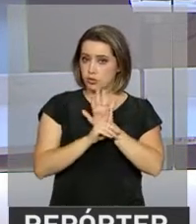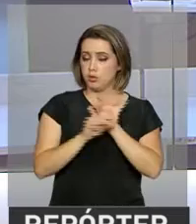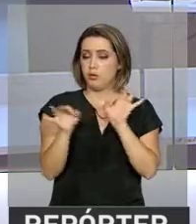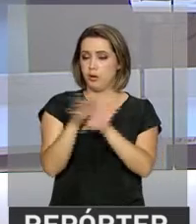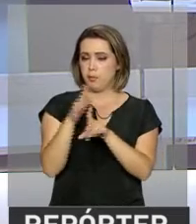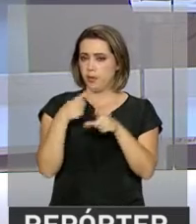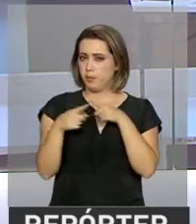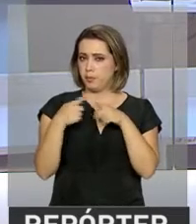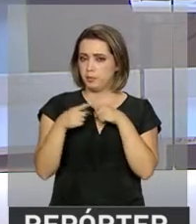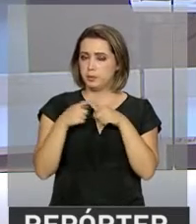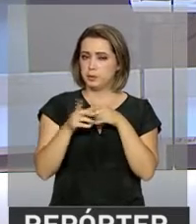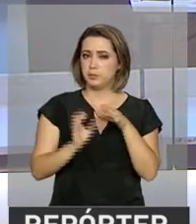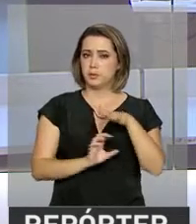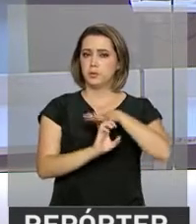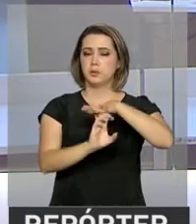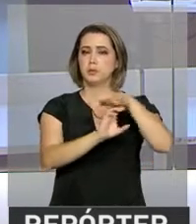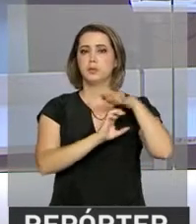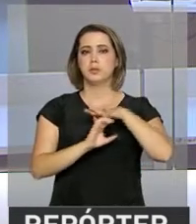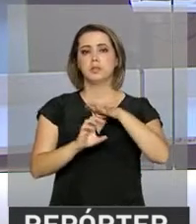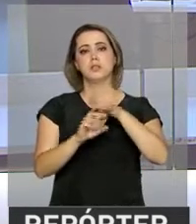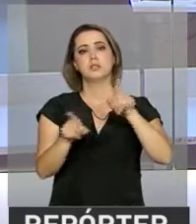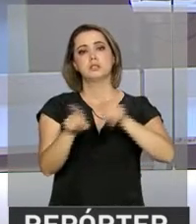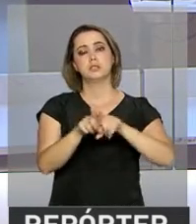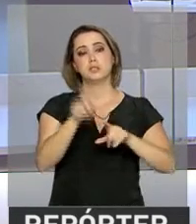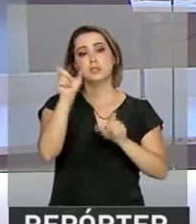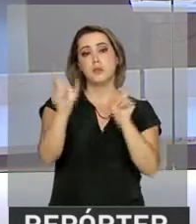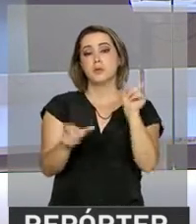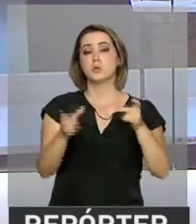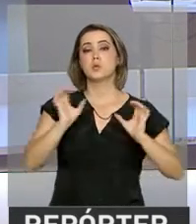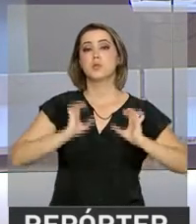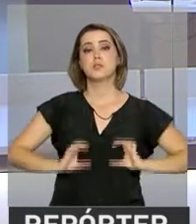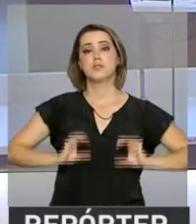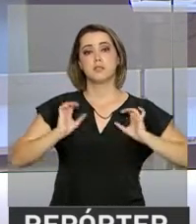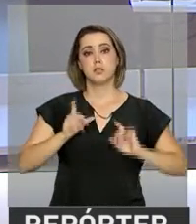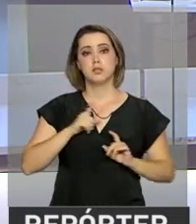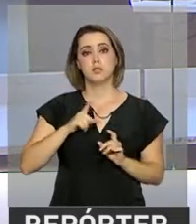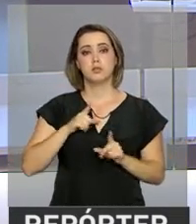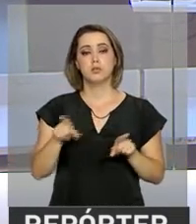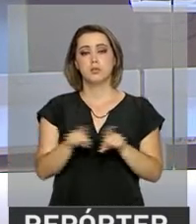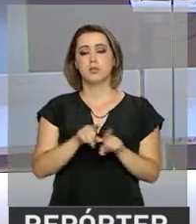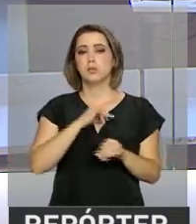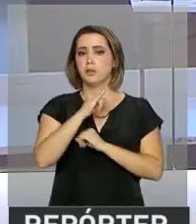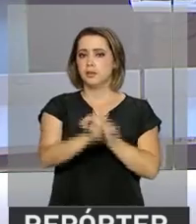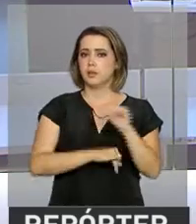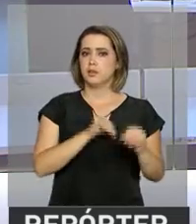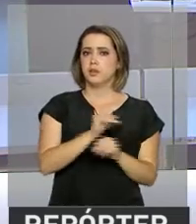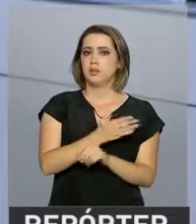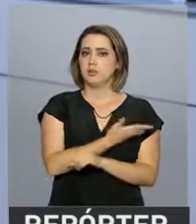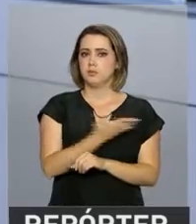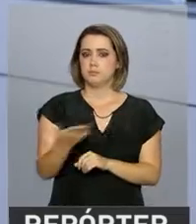com as empresas e prestadores de serviços, os cidadãos contam também com o Portal do Consumidor.